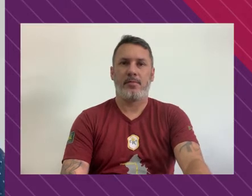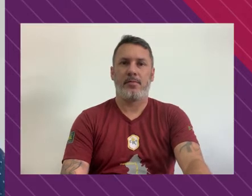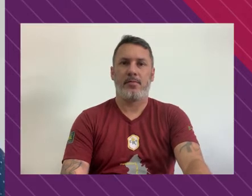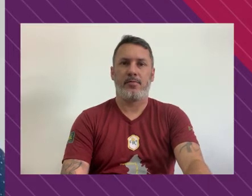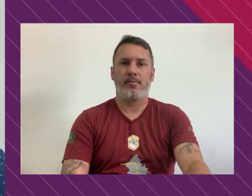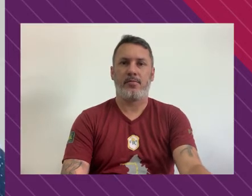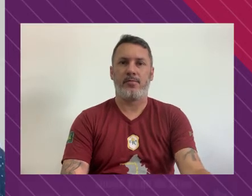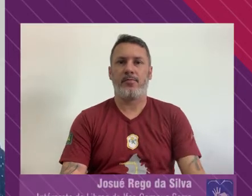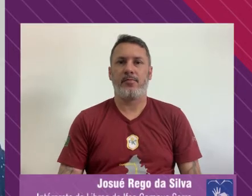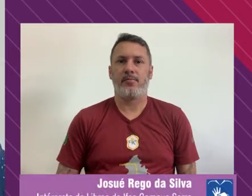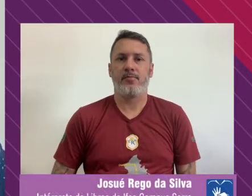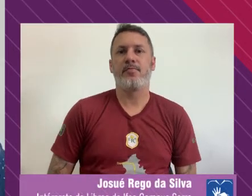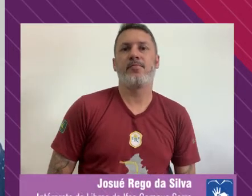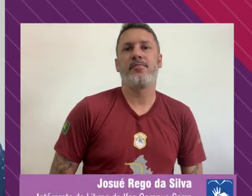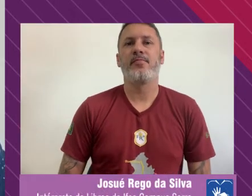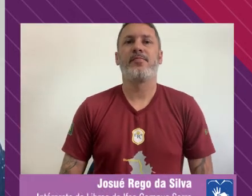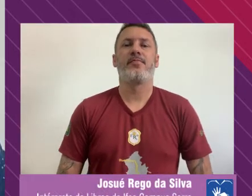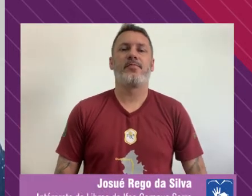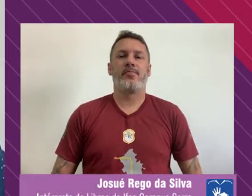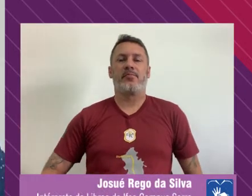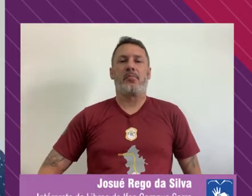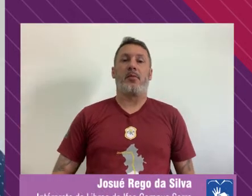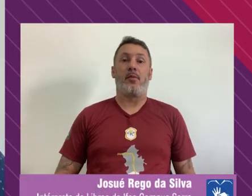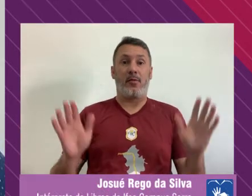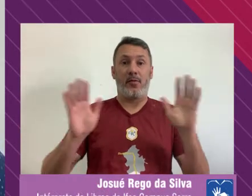Olá, que legal, tanta gente chegando.